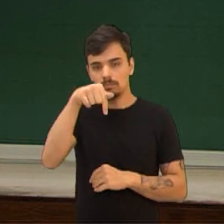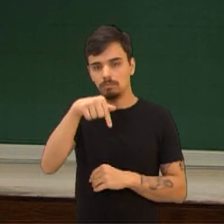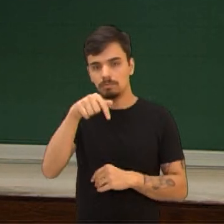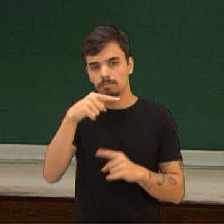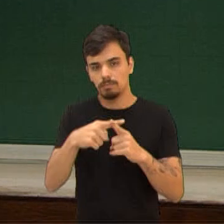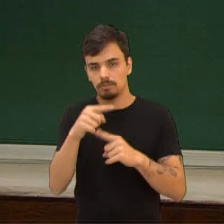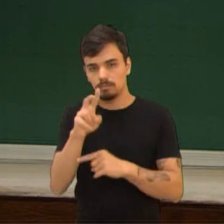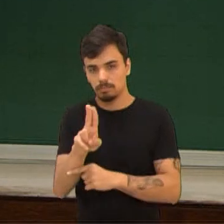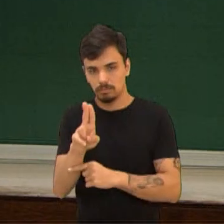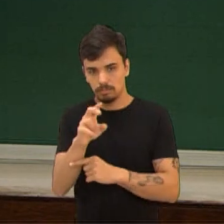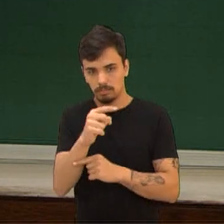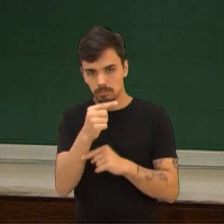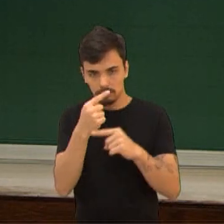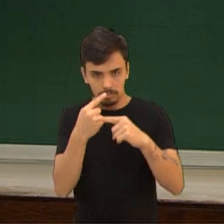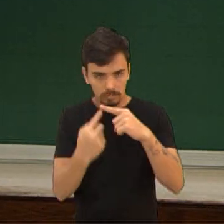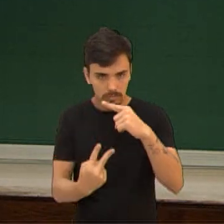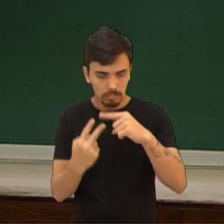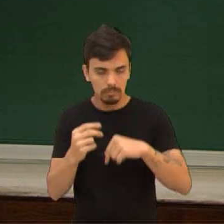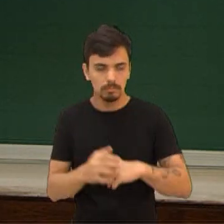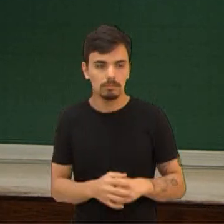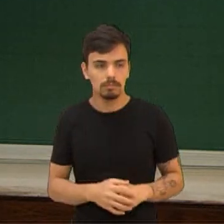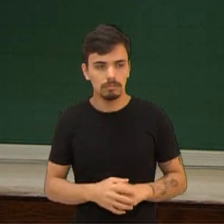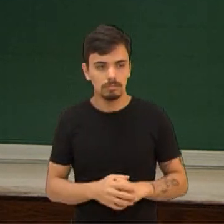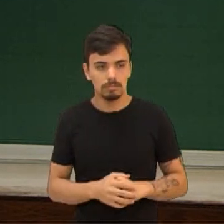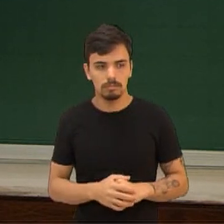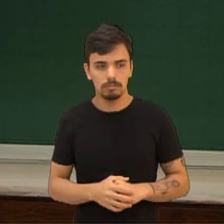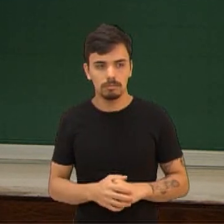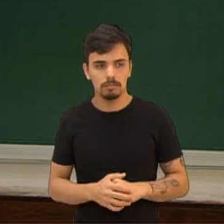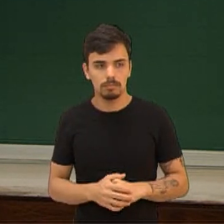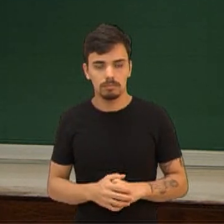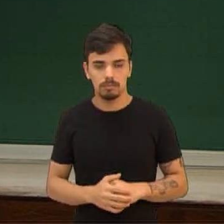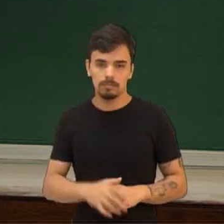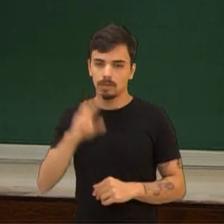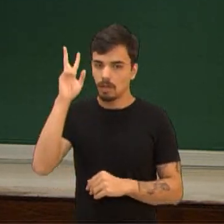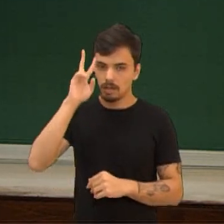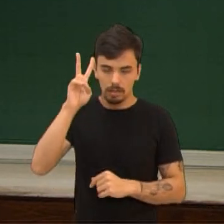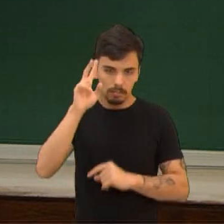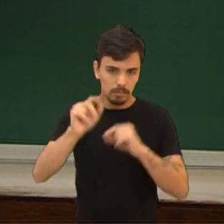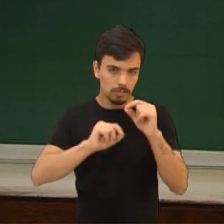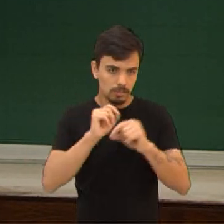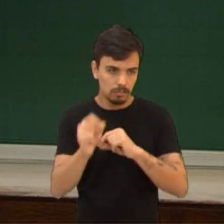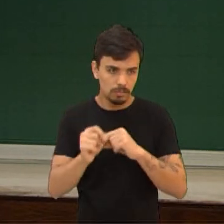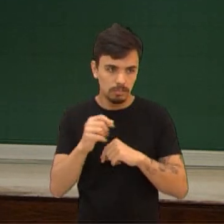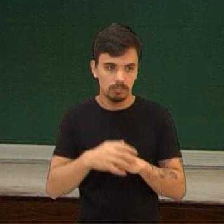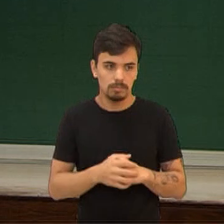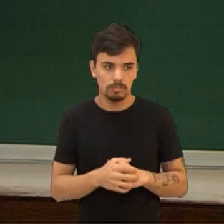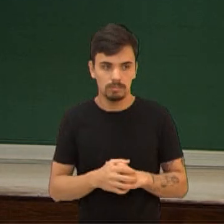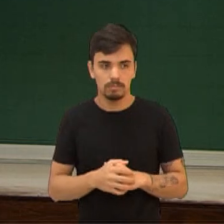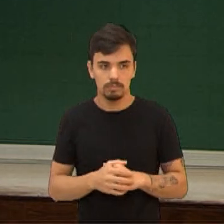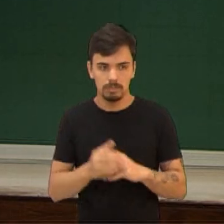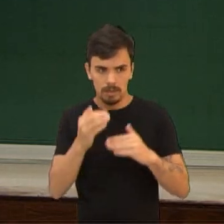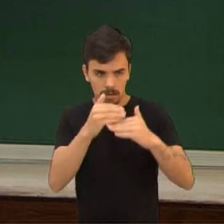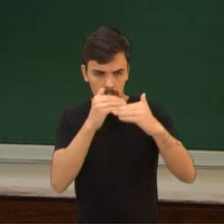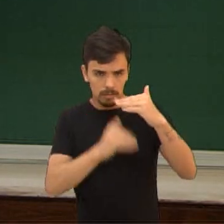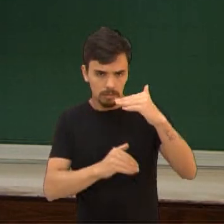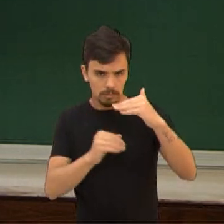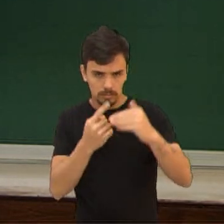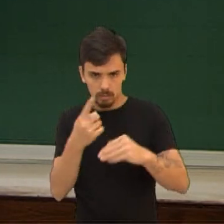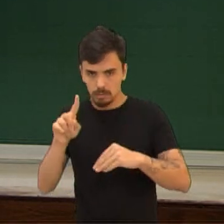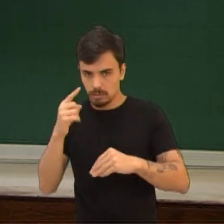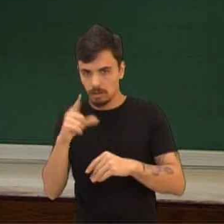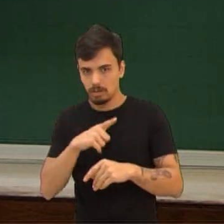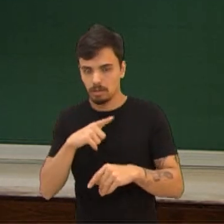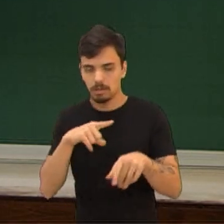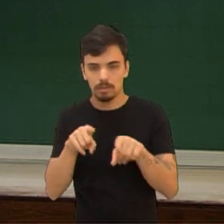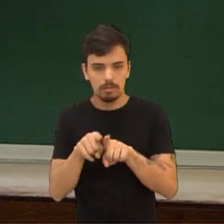volt. Coulomb vezes volt. O que leva a gente a lembrar que volts é joule por Coulomb. Energia por carga.